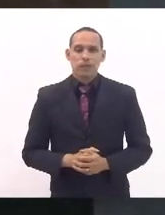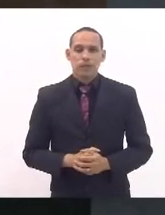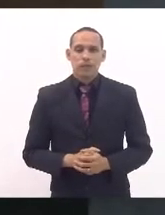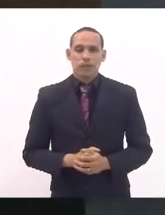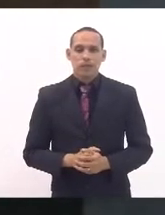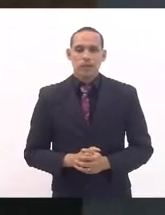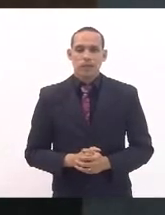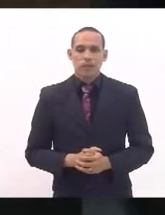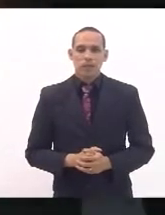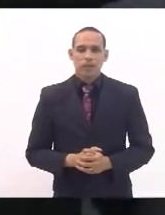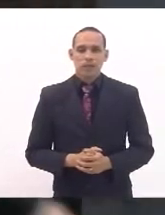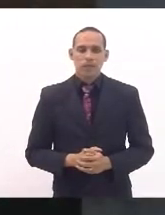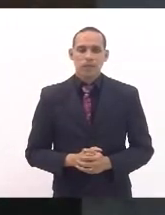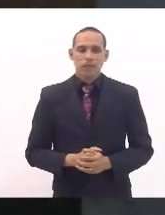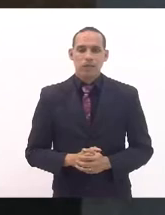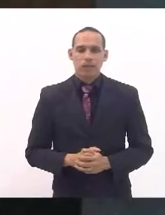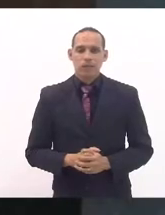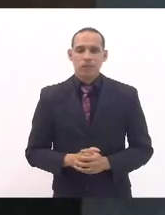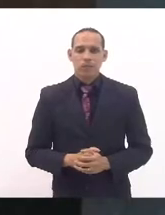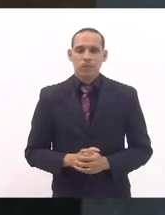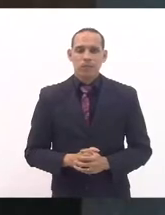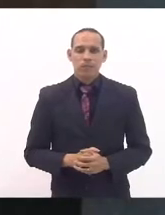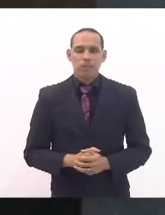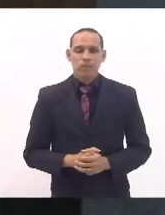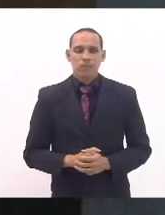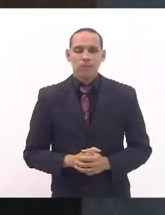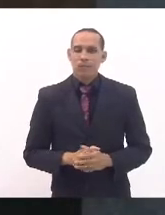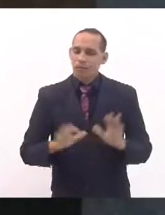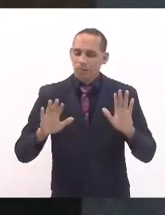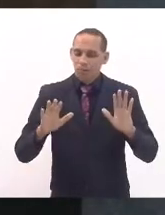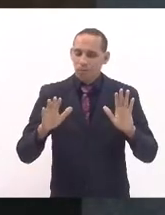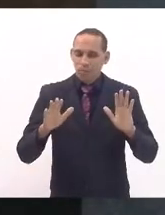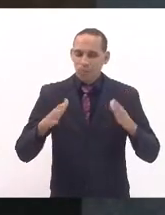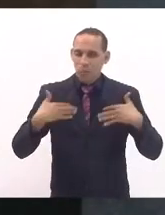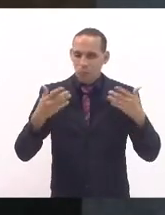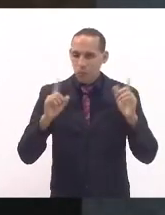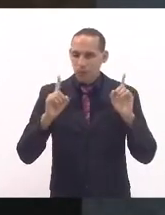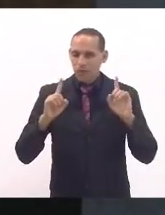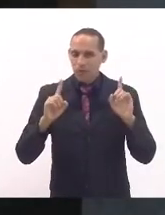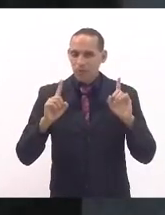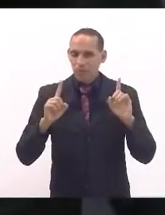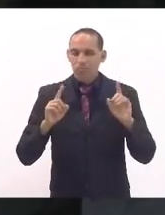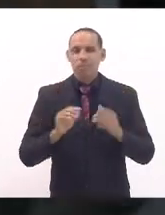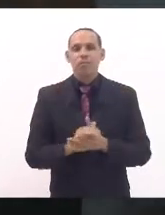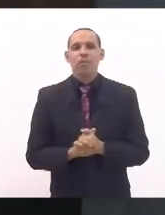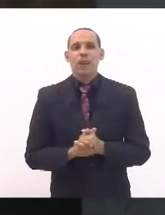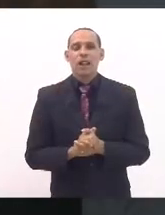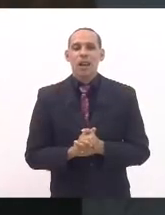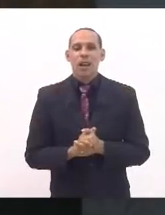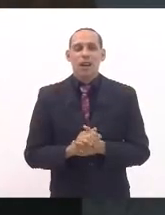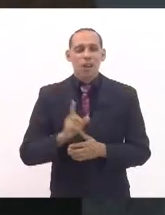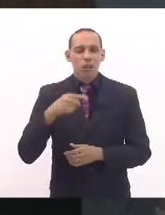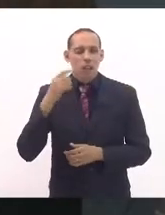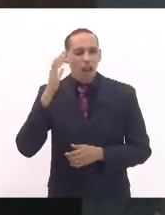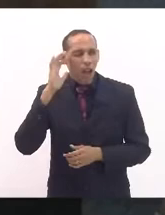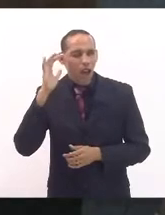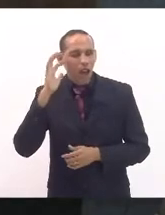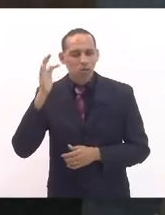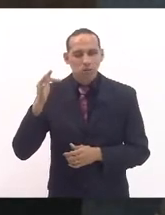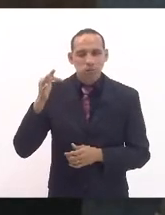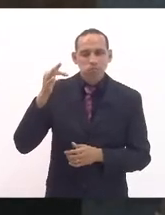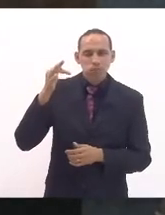que, apesar, senhor presidente, não se assusta, não, que a previsão